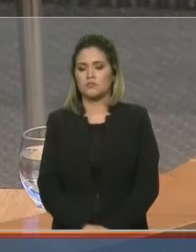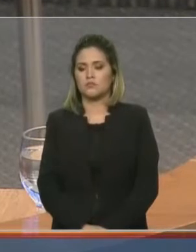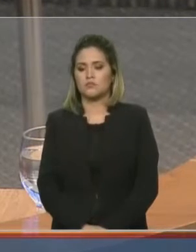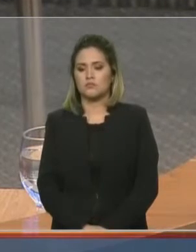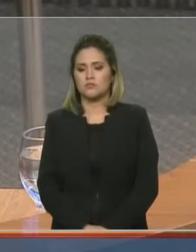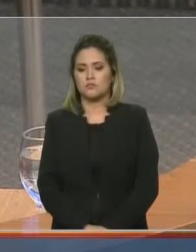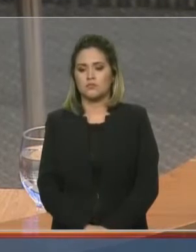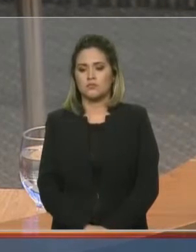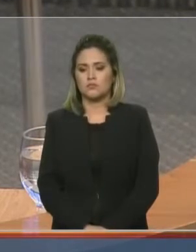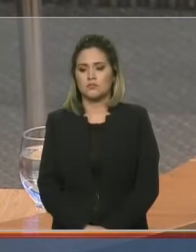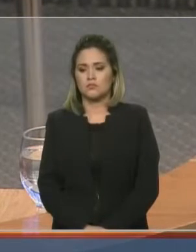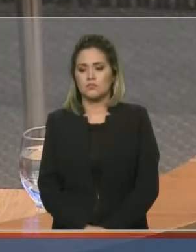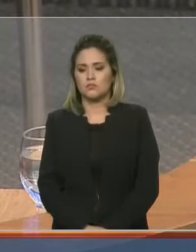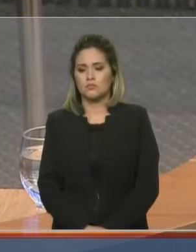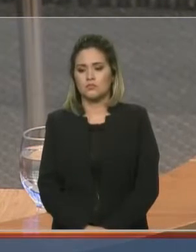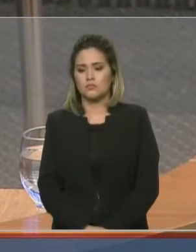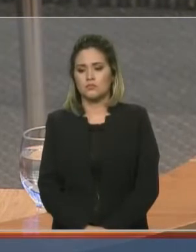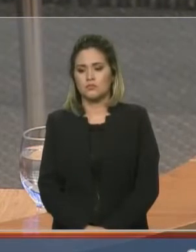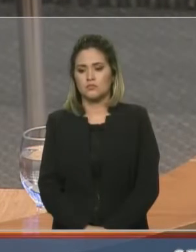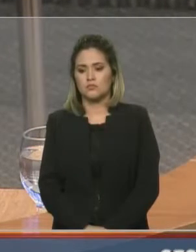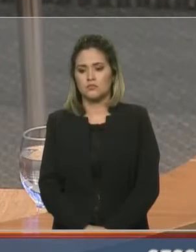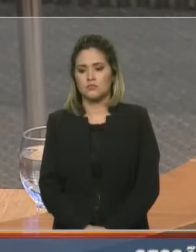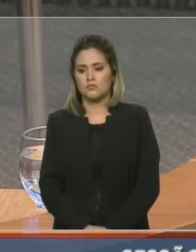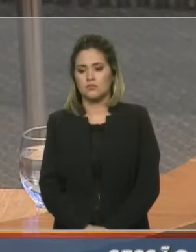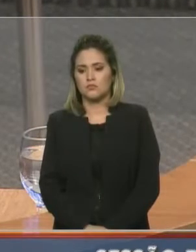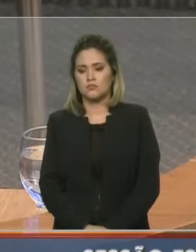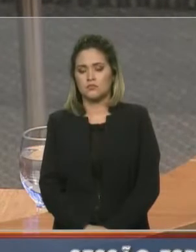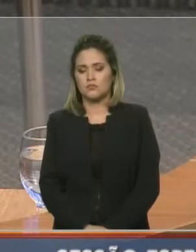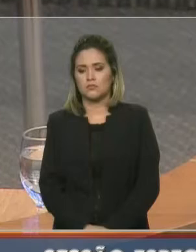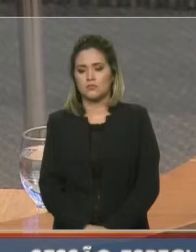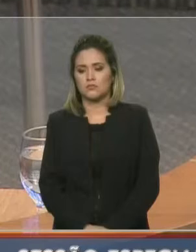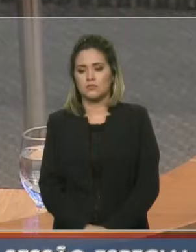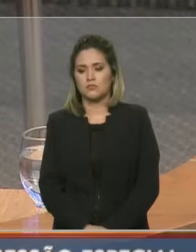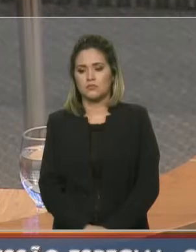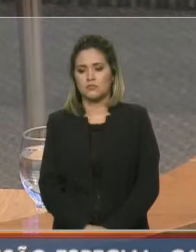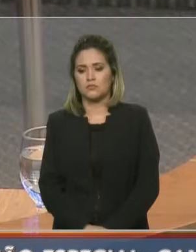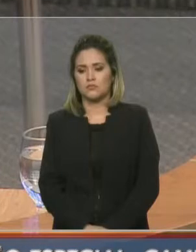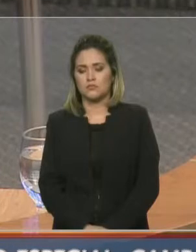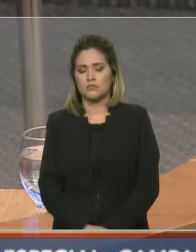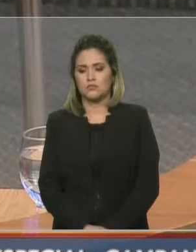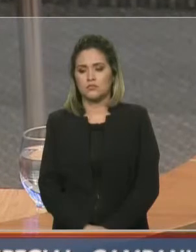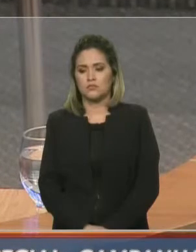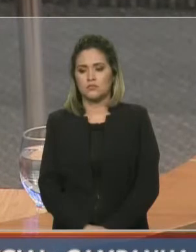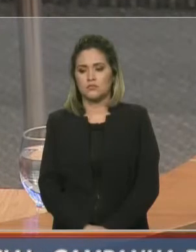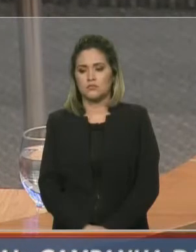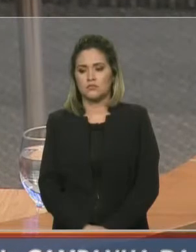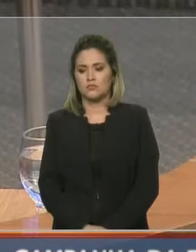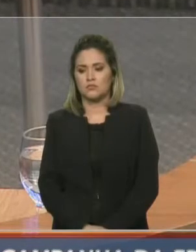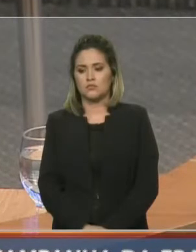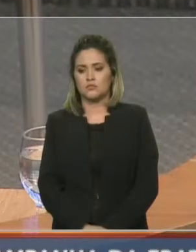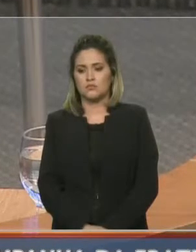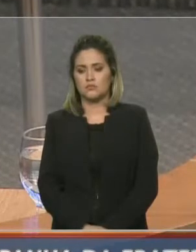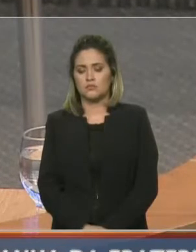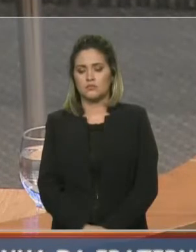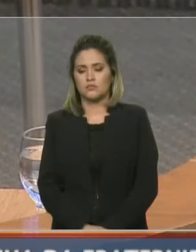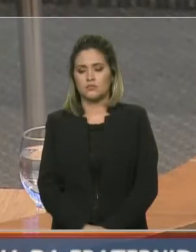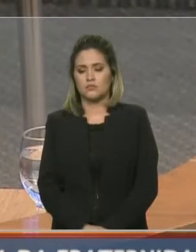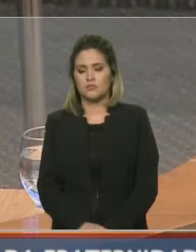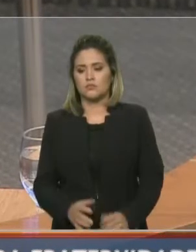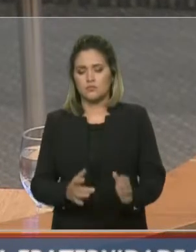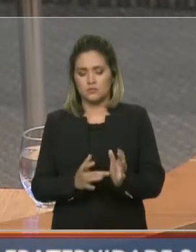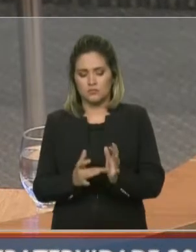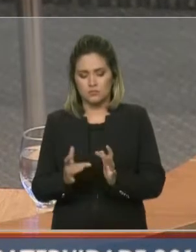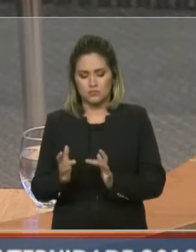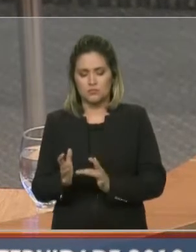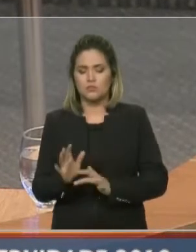Jesus é uma prática que se interessa por toda a pessoa humana,